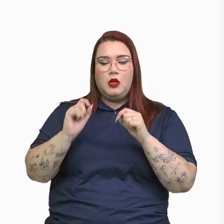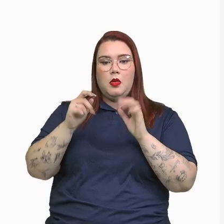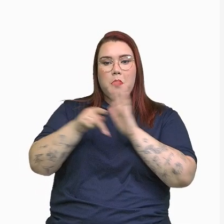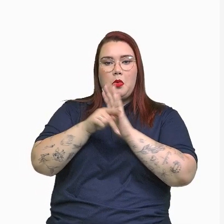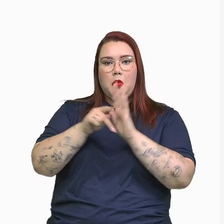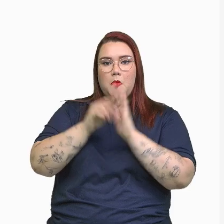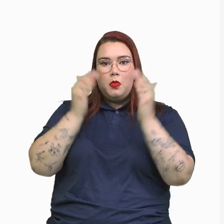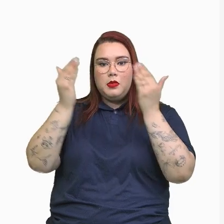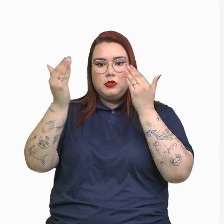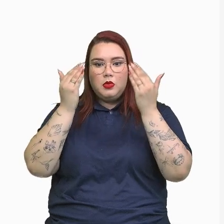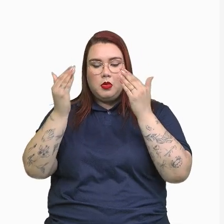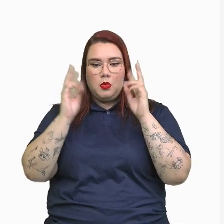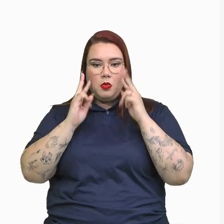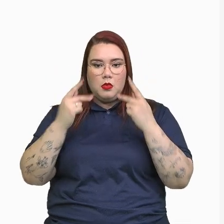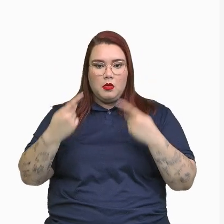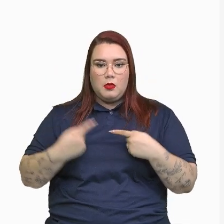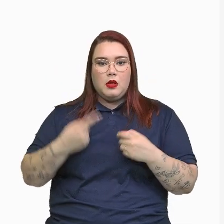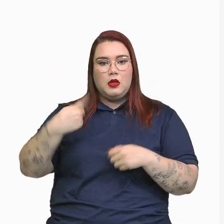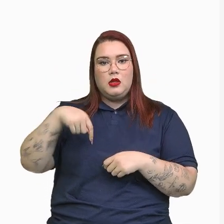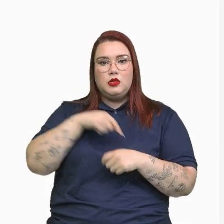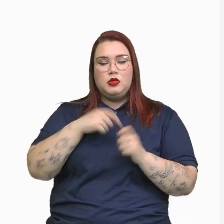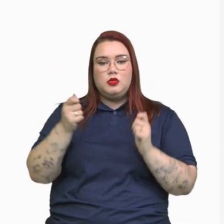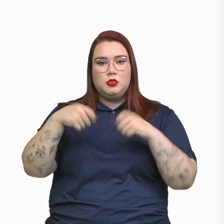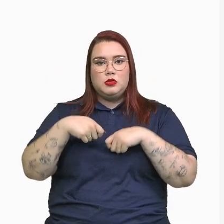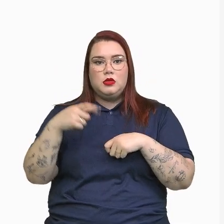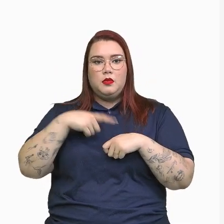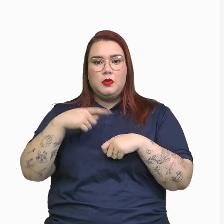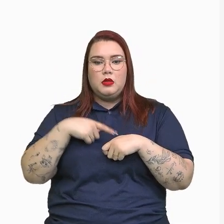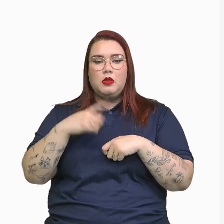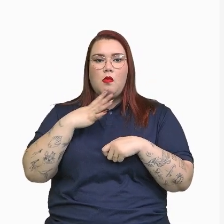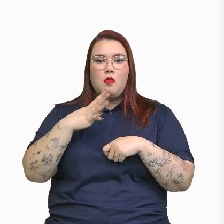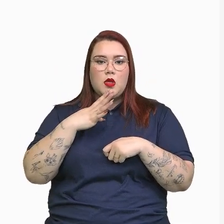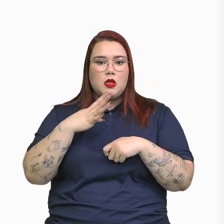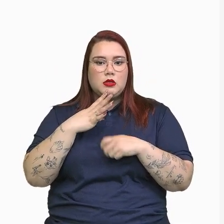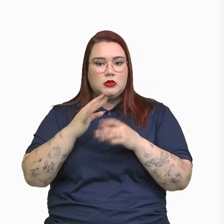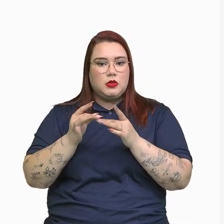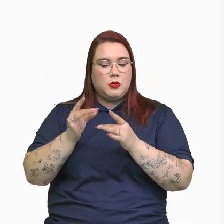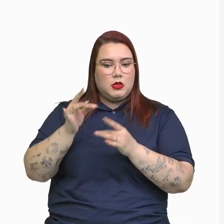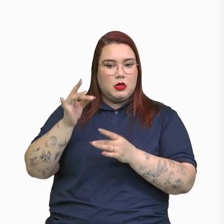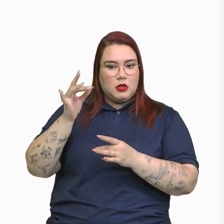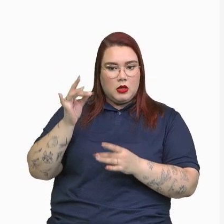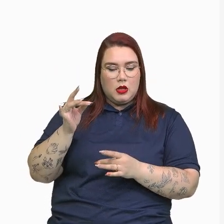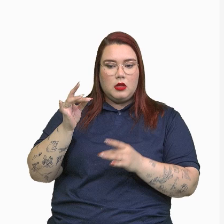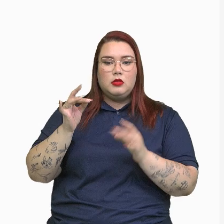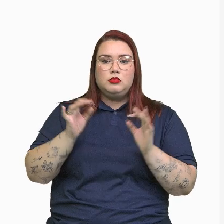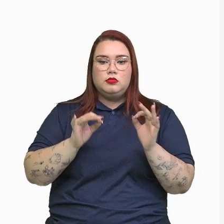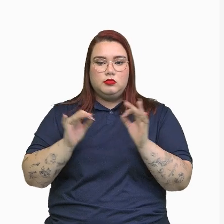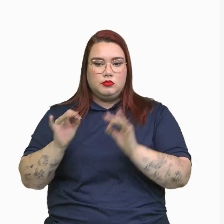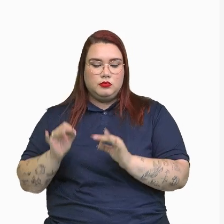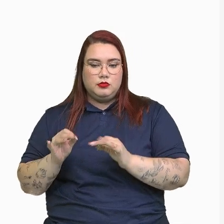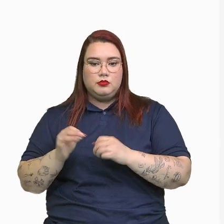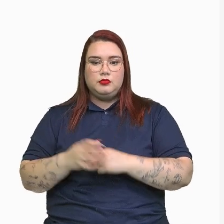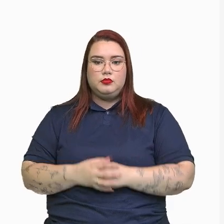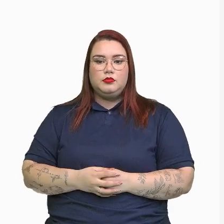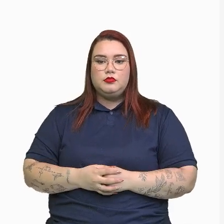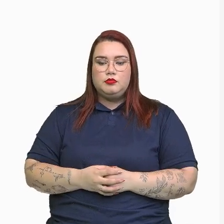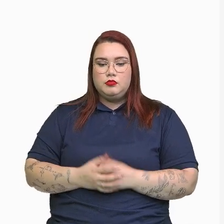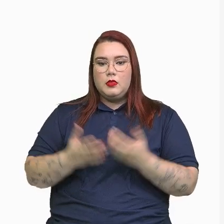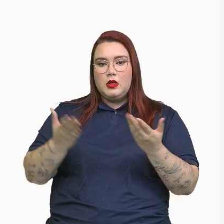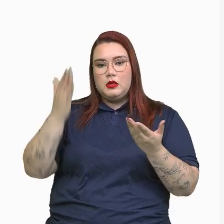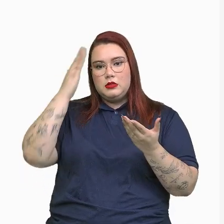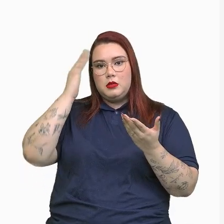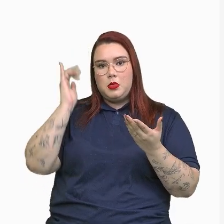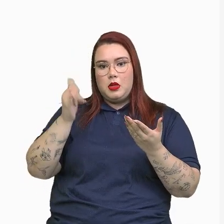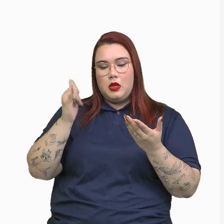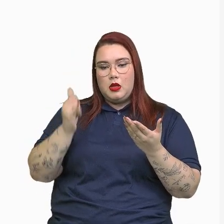humana, como eu já mencionei também, certo? Acessamos os pensamentos, os sentimentos dos personagens por meio do narrador.